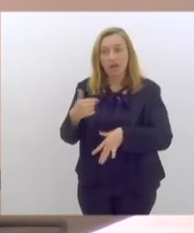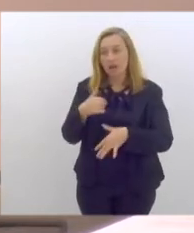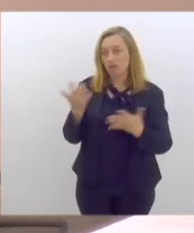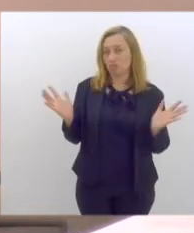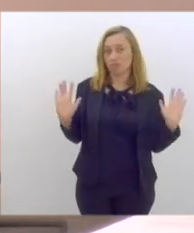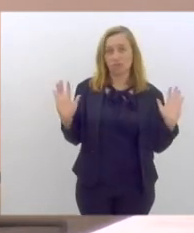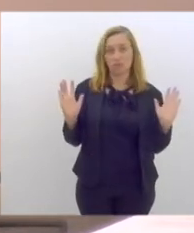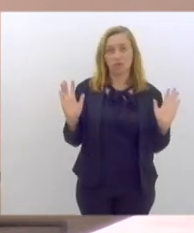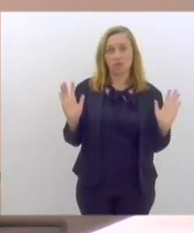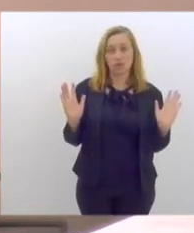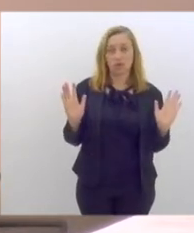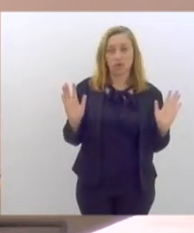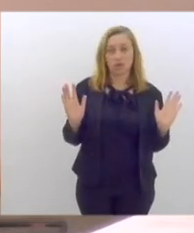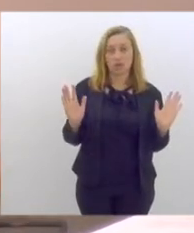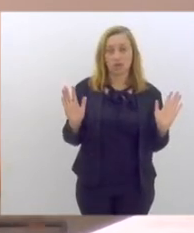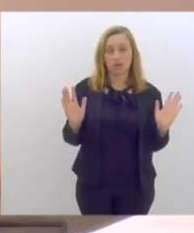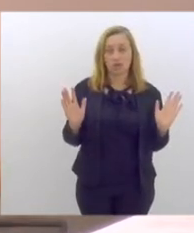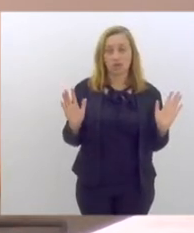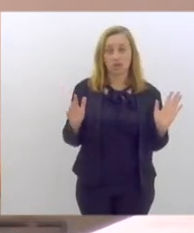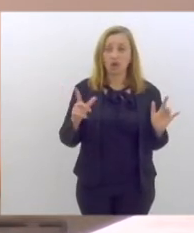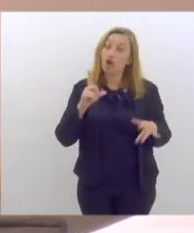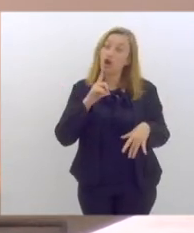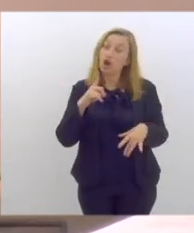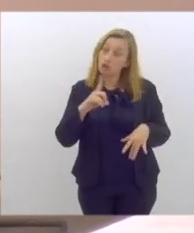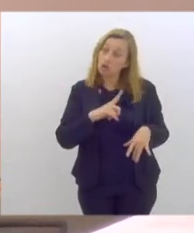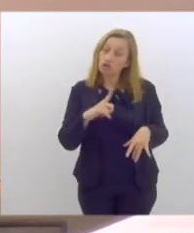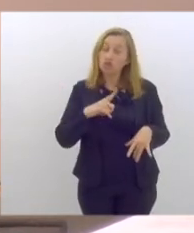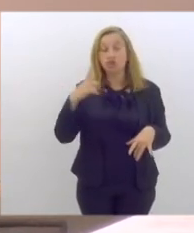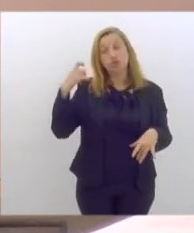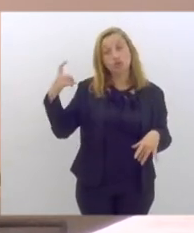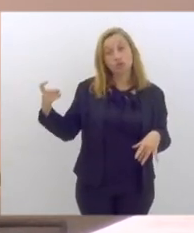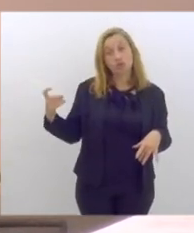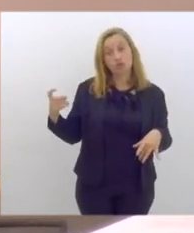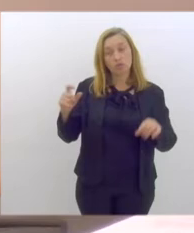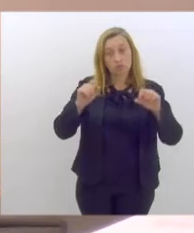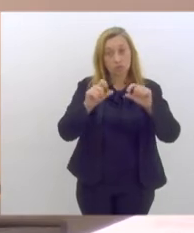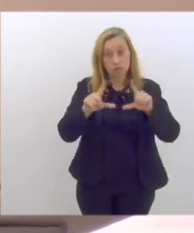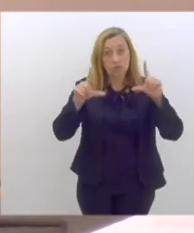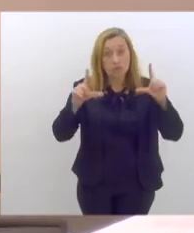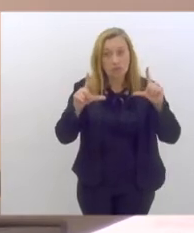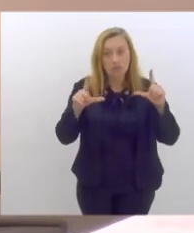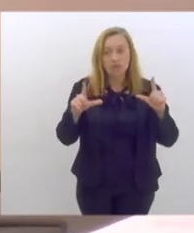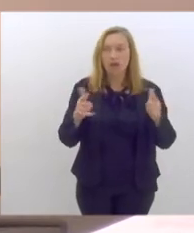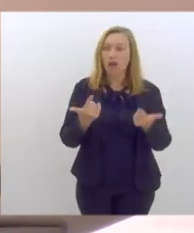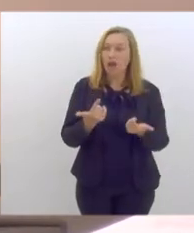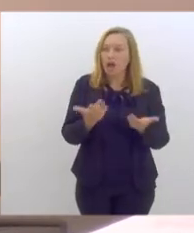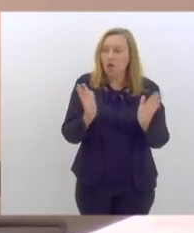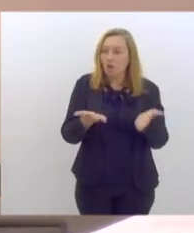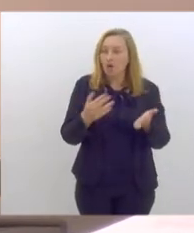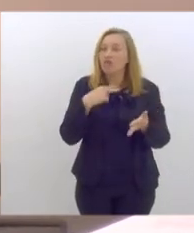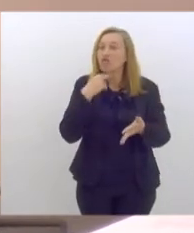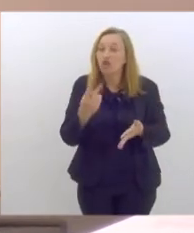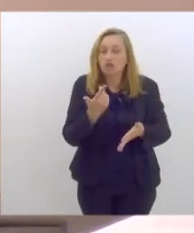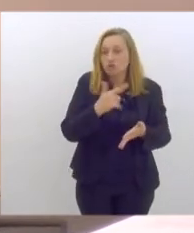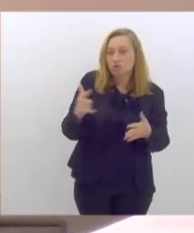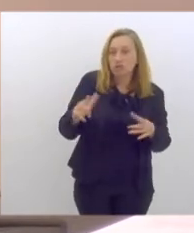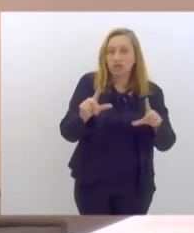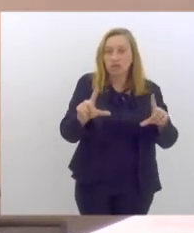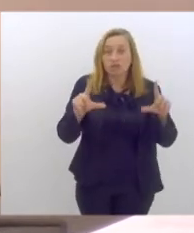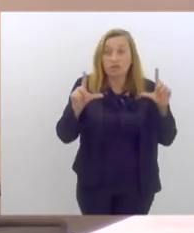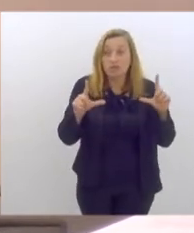aparecendo agora eu tinha som que tava ótimo não tinha mais agora eu tenho mais não tenho voz